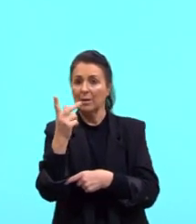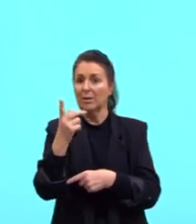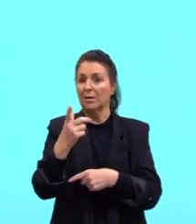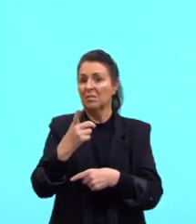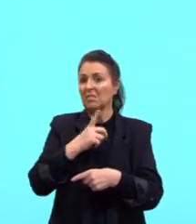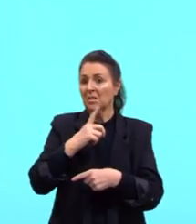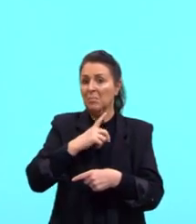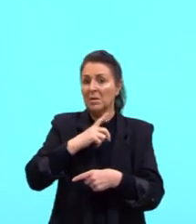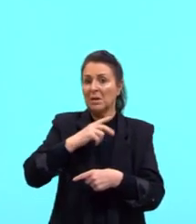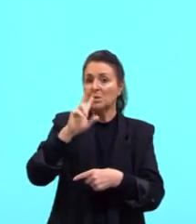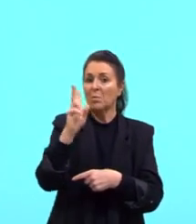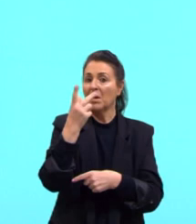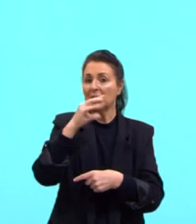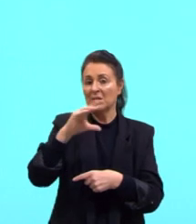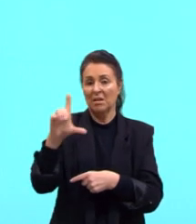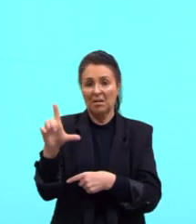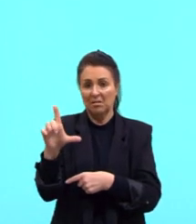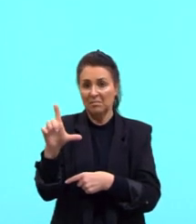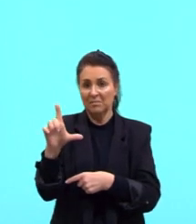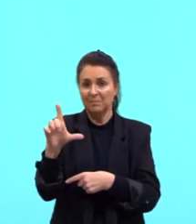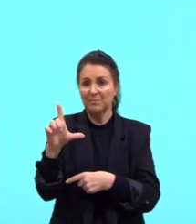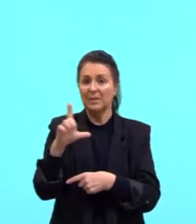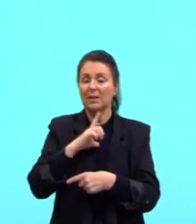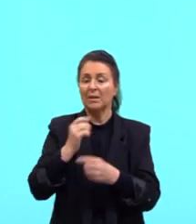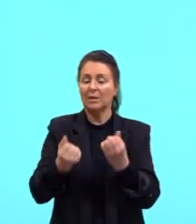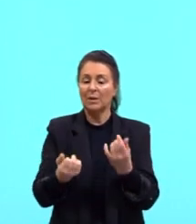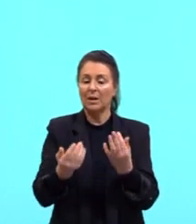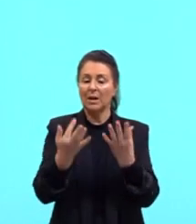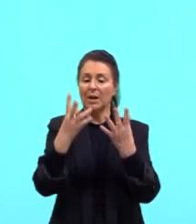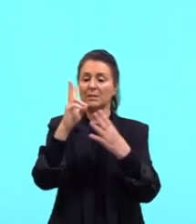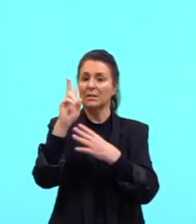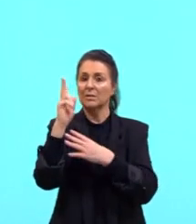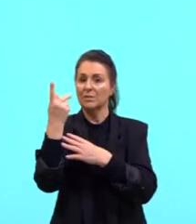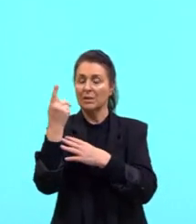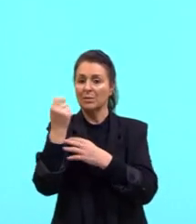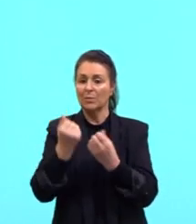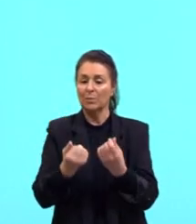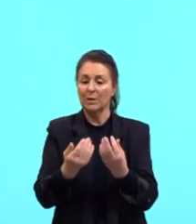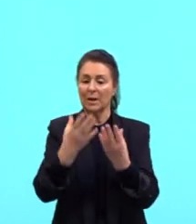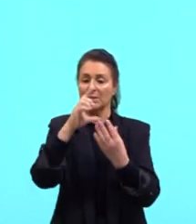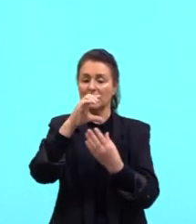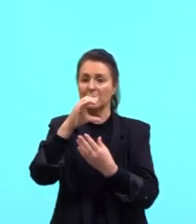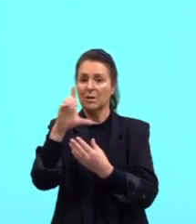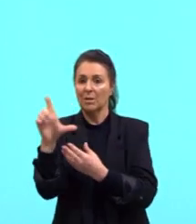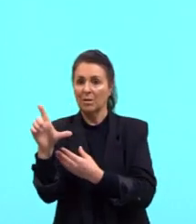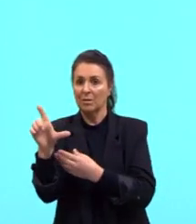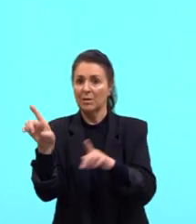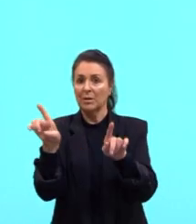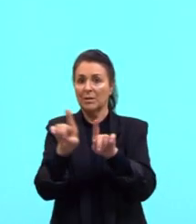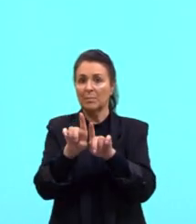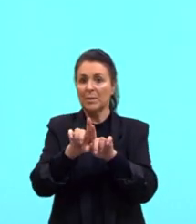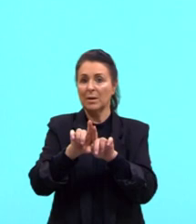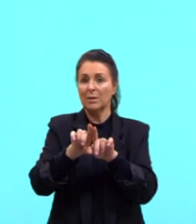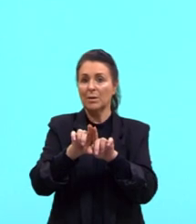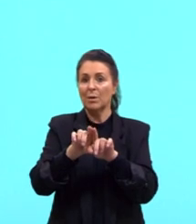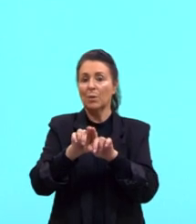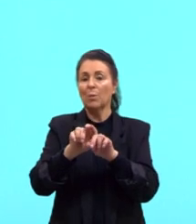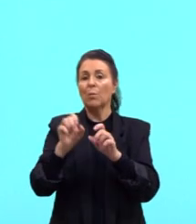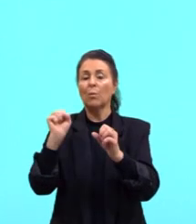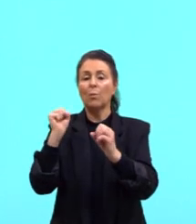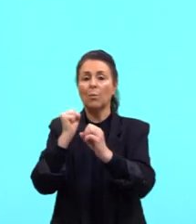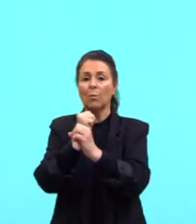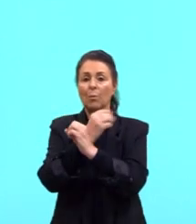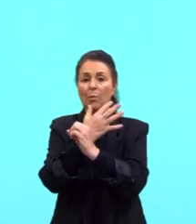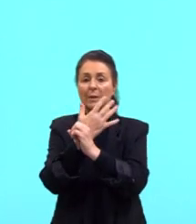questão não é o caso a gente não forma hcl a gente vai formar gás hidrogênio e gás cloro o furico não teria também